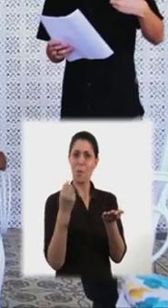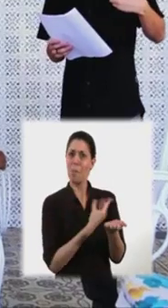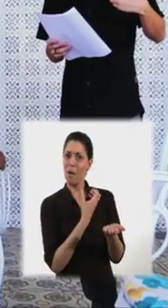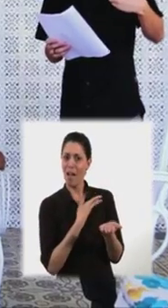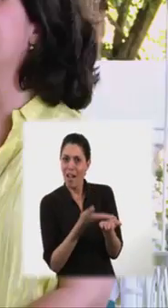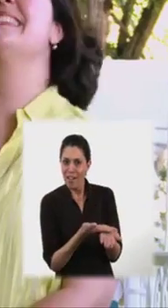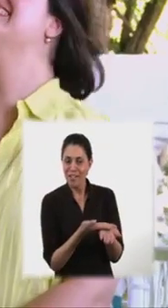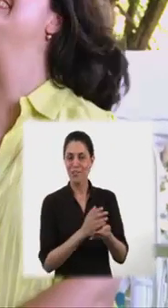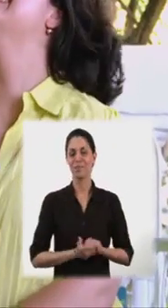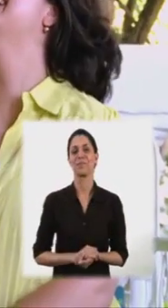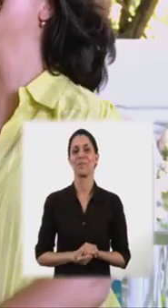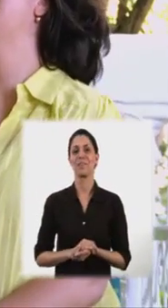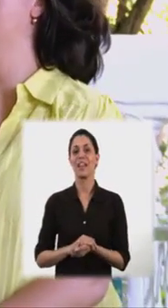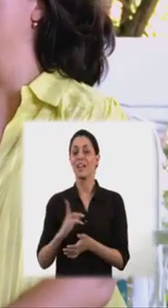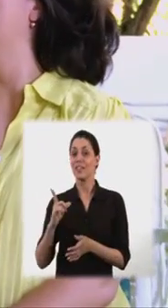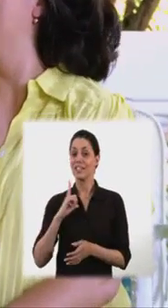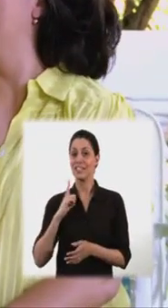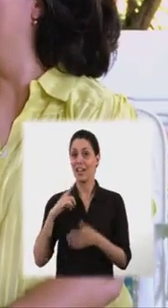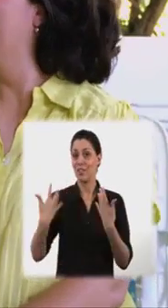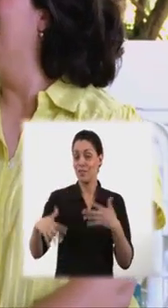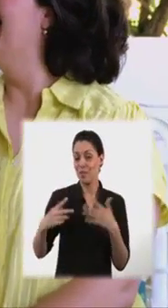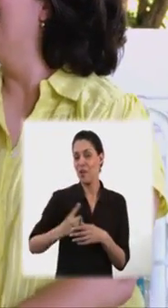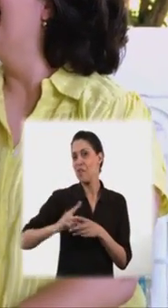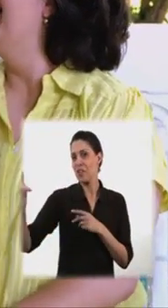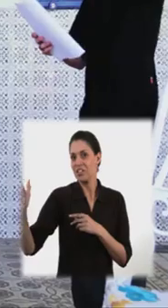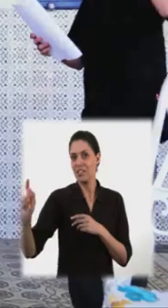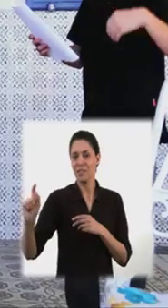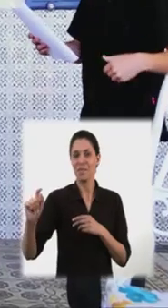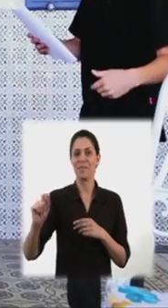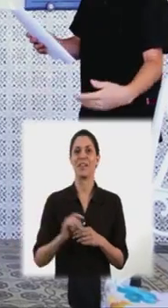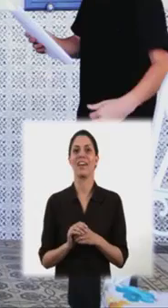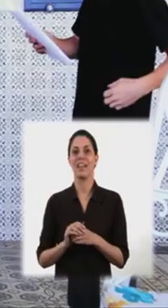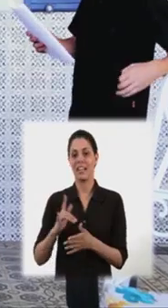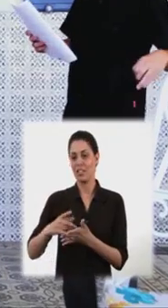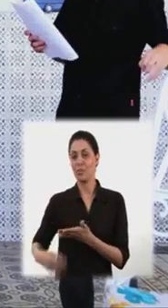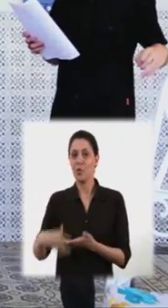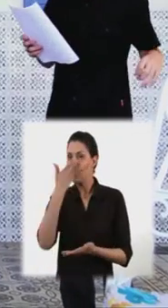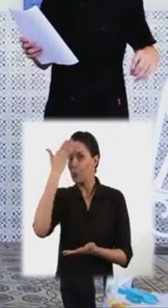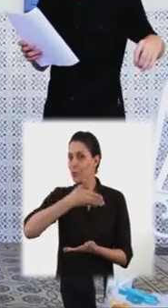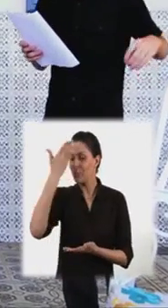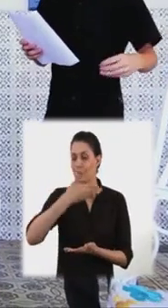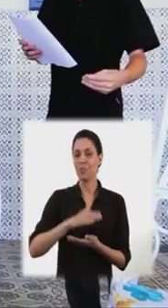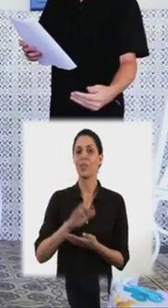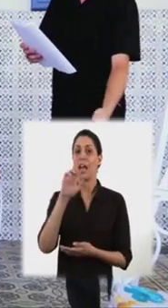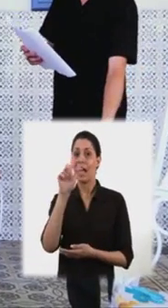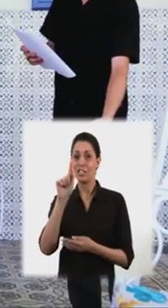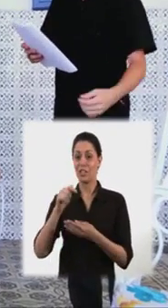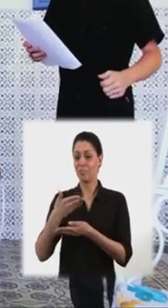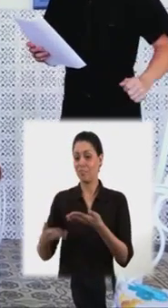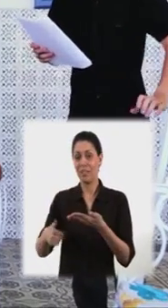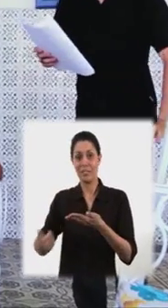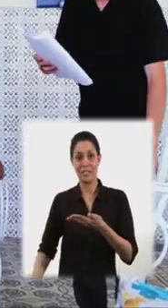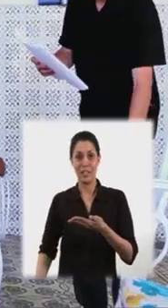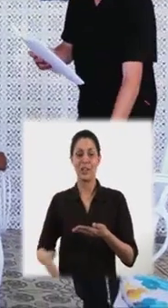bula. Logo após o comentário, a dona em afobamento foi-se embora e nem notaram que escaparam o documento da sua bolsa de mão. Seu RG foi ao chão